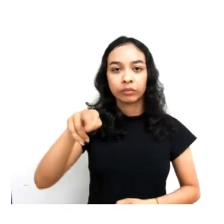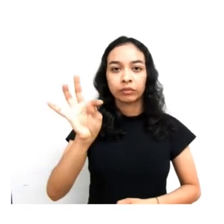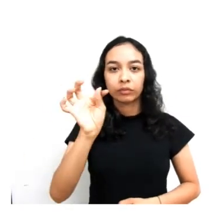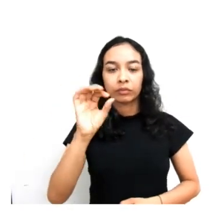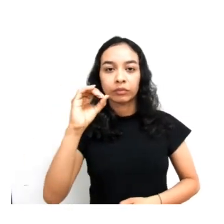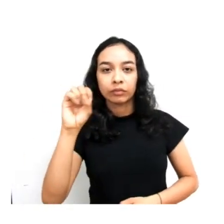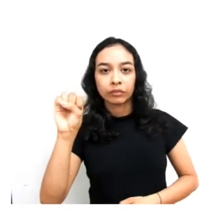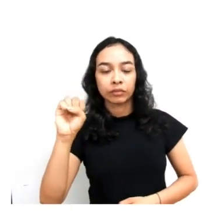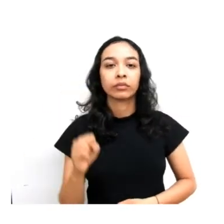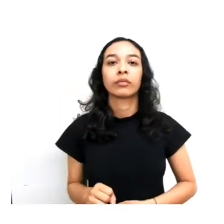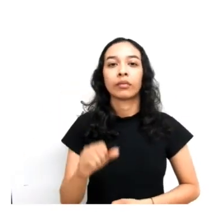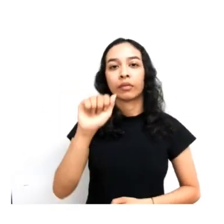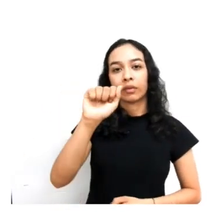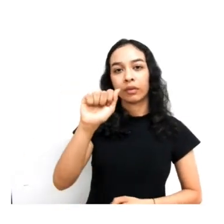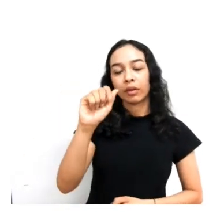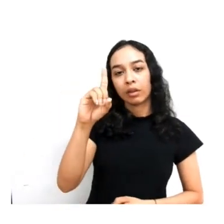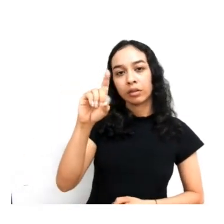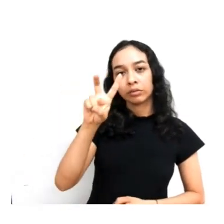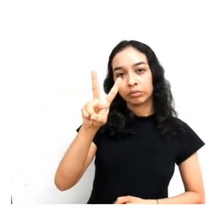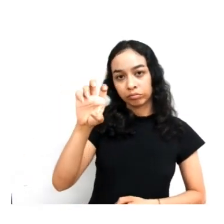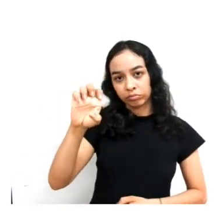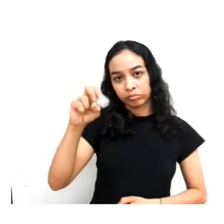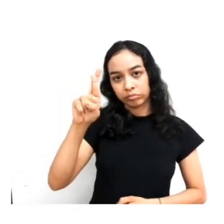Indiscipula magistra est.